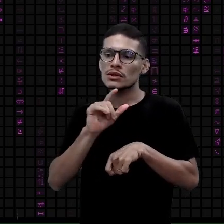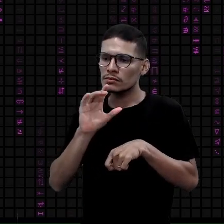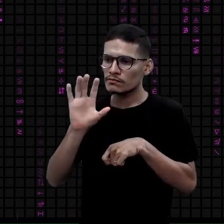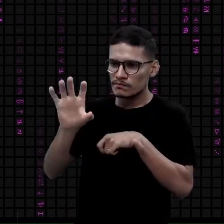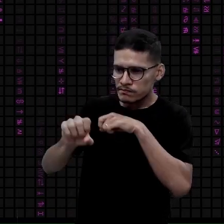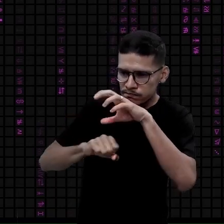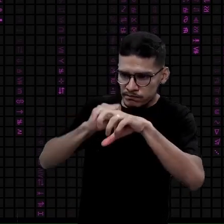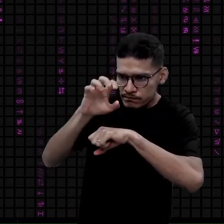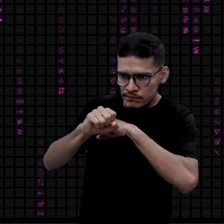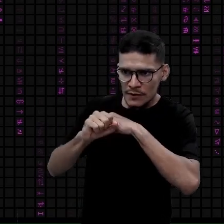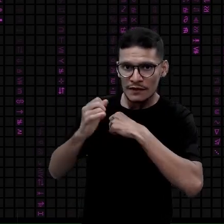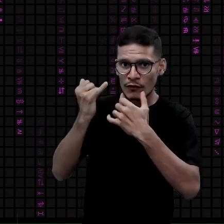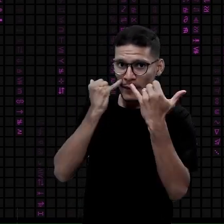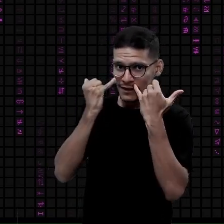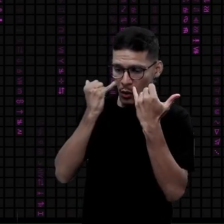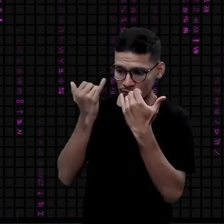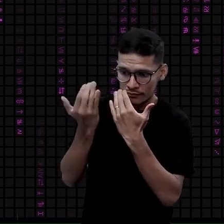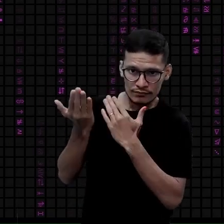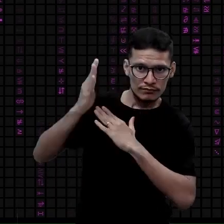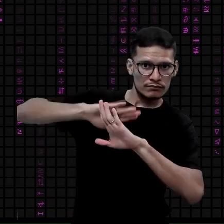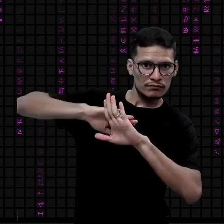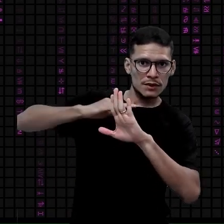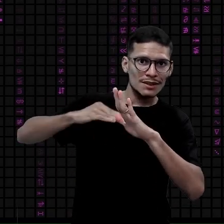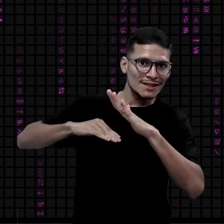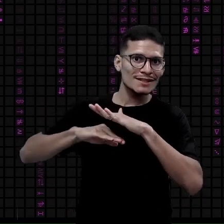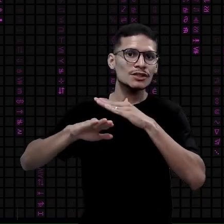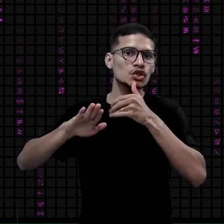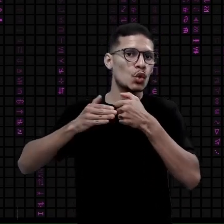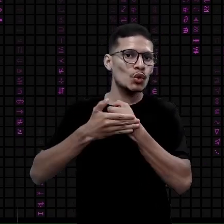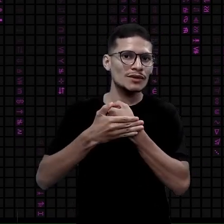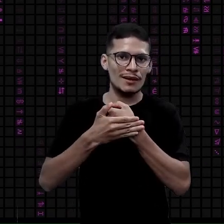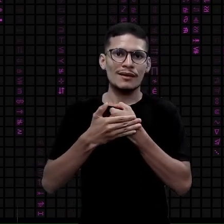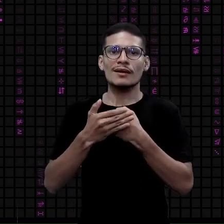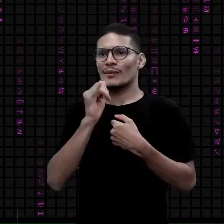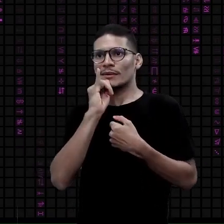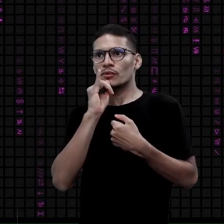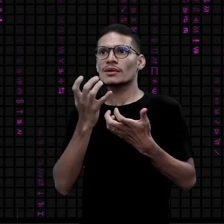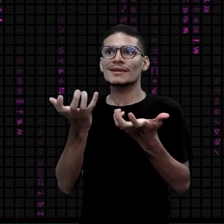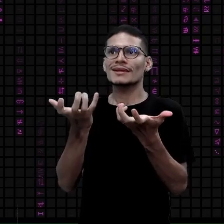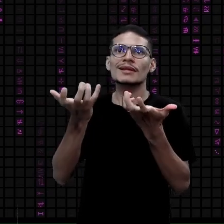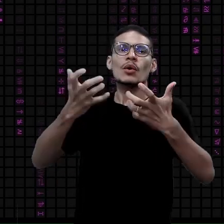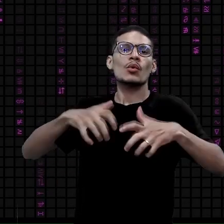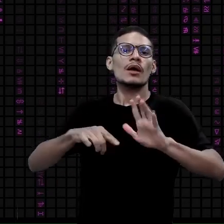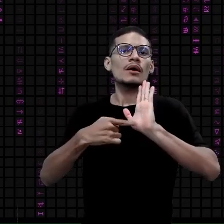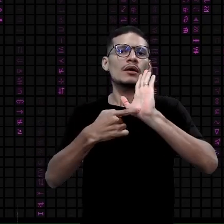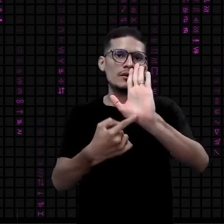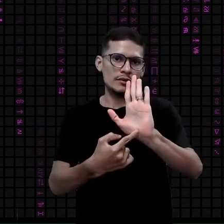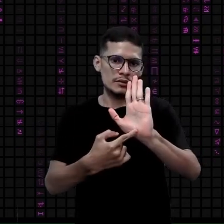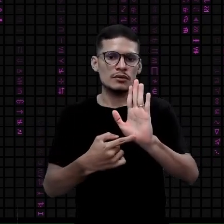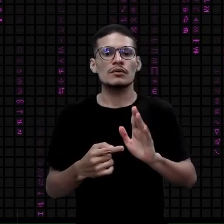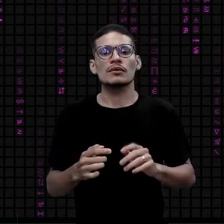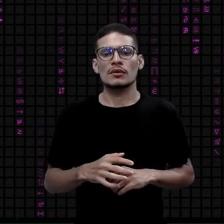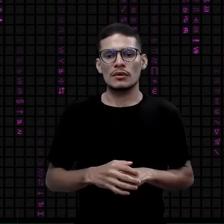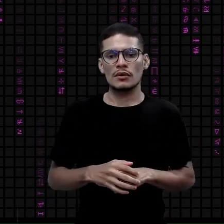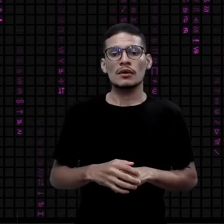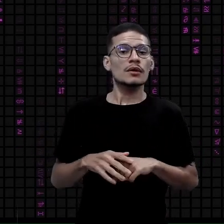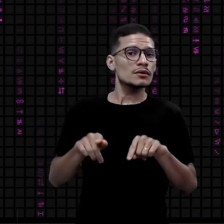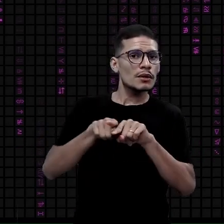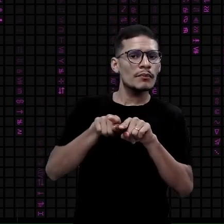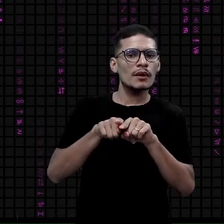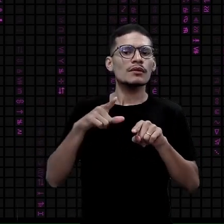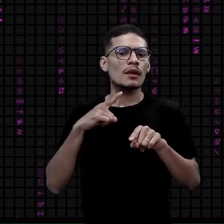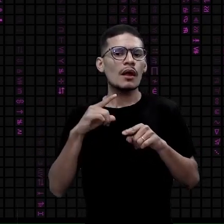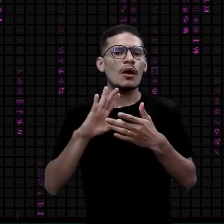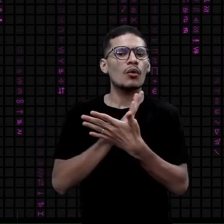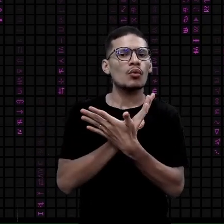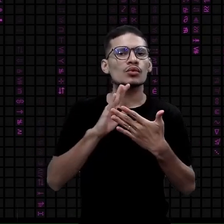ou seja, esconder aquilo que não é necessário que seja visível, atribuindo níveis de visibilidade